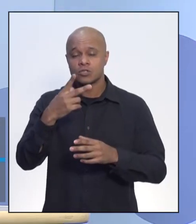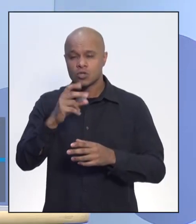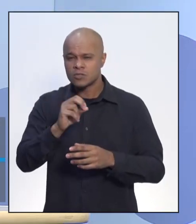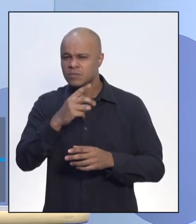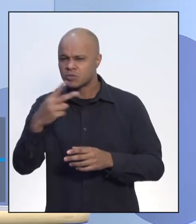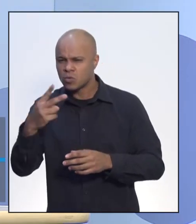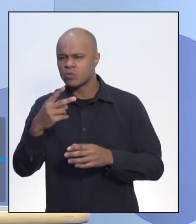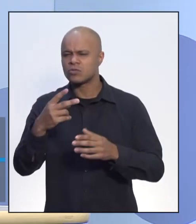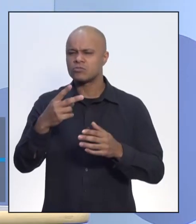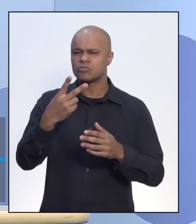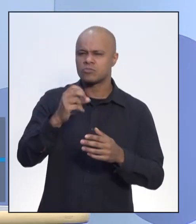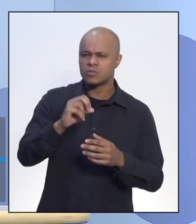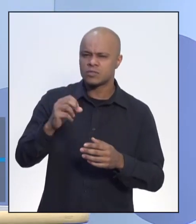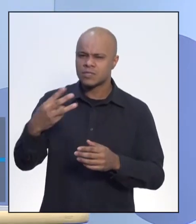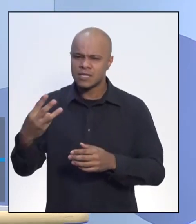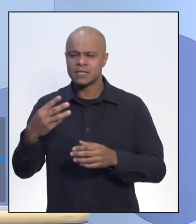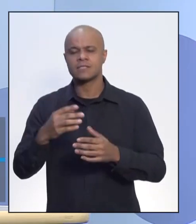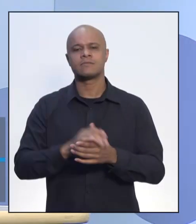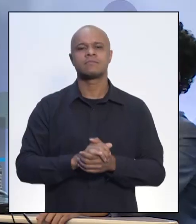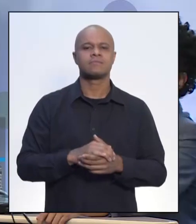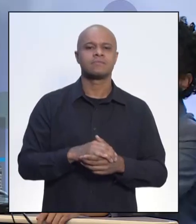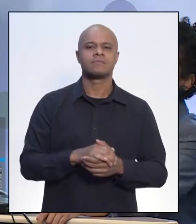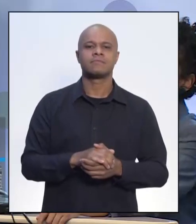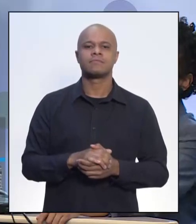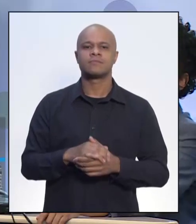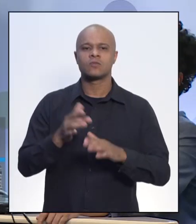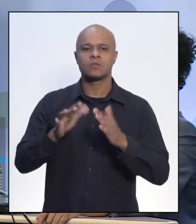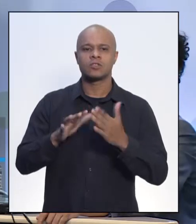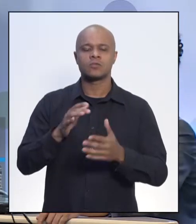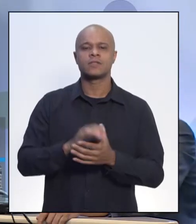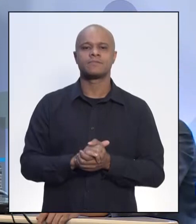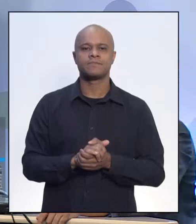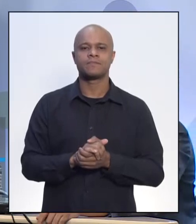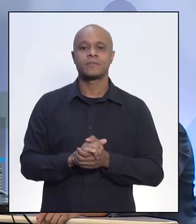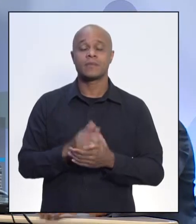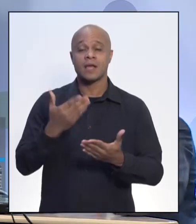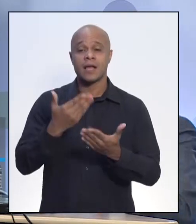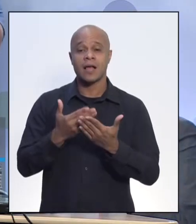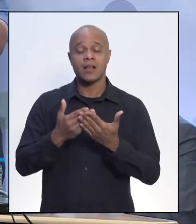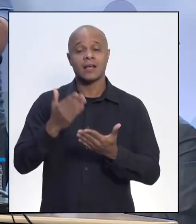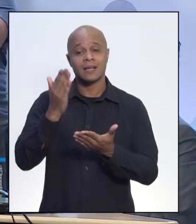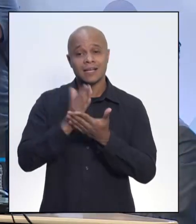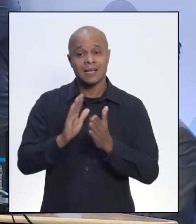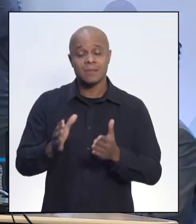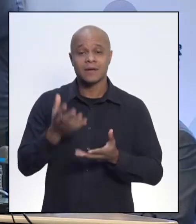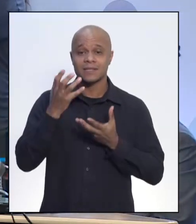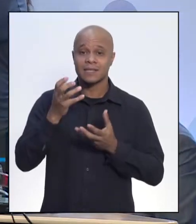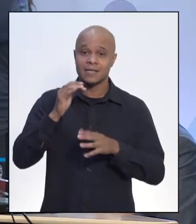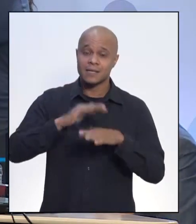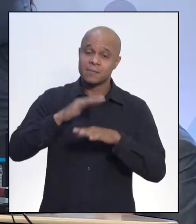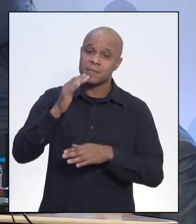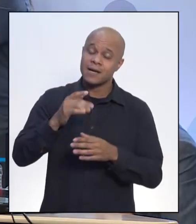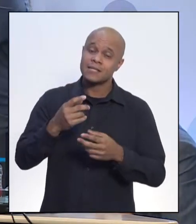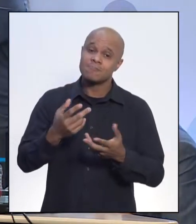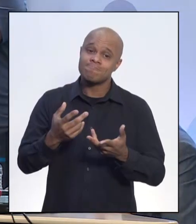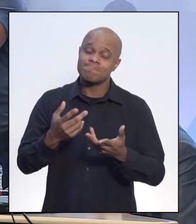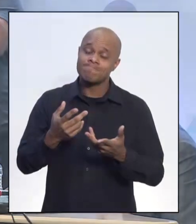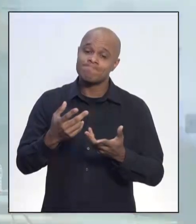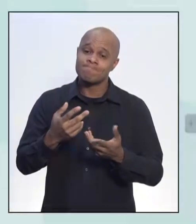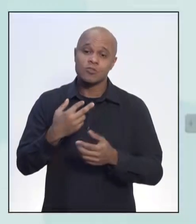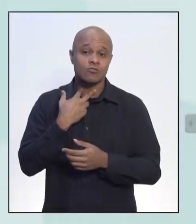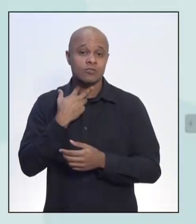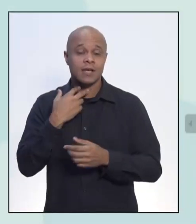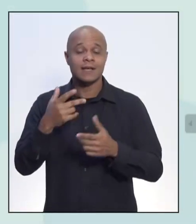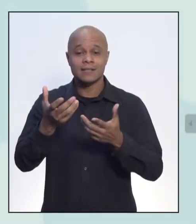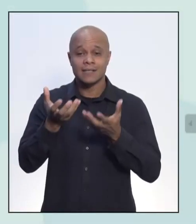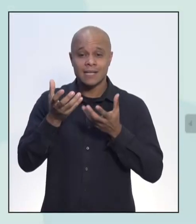2002. Né? A guerra ao terror. Isso. Né? Bom, infelizmente a aula está acabando, a gente gostaria de ficar mais tempo aqui, mas não podemos. Temos aí uma